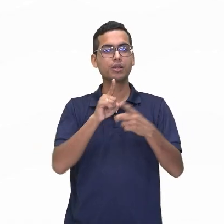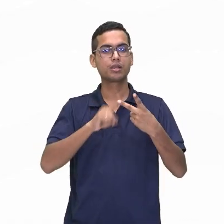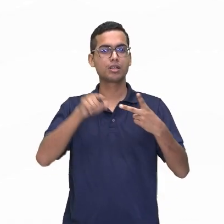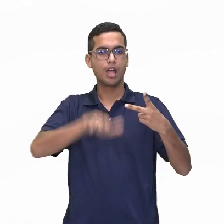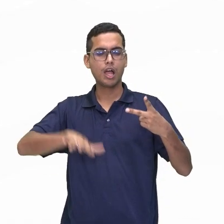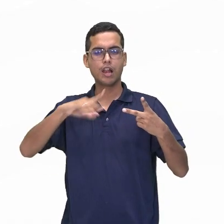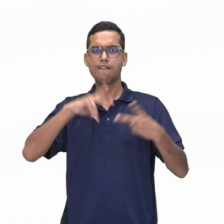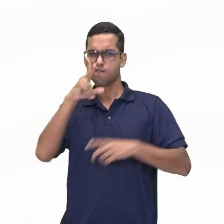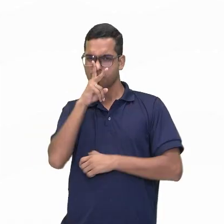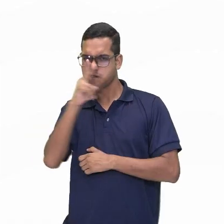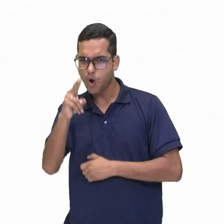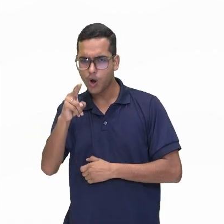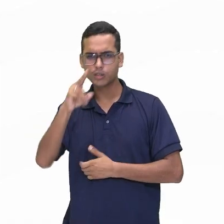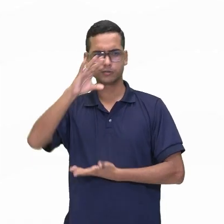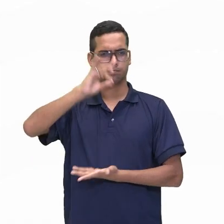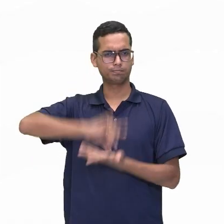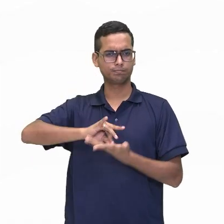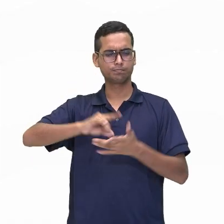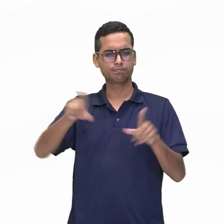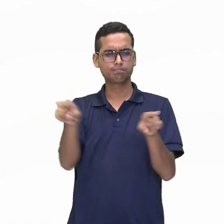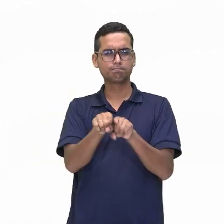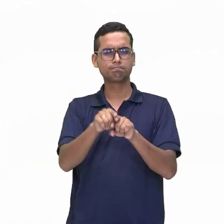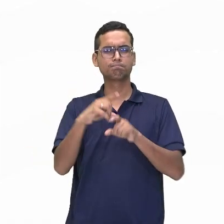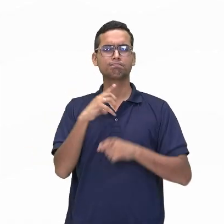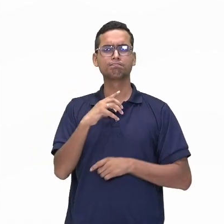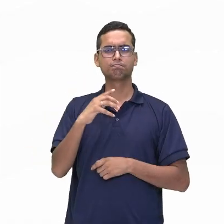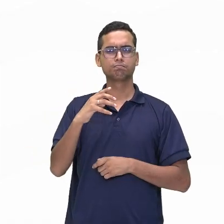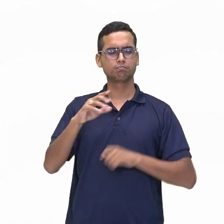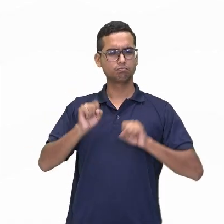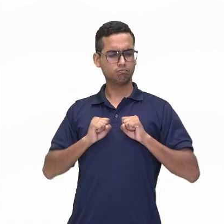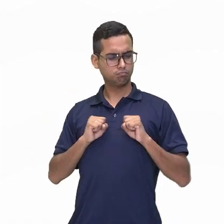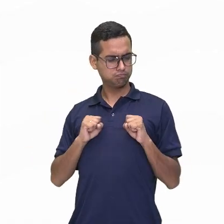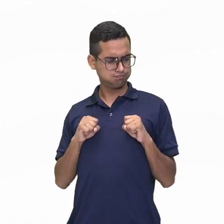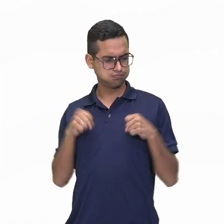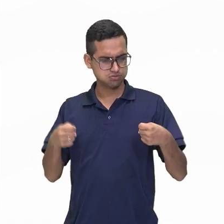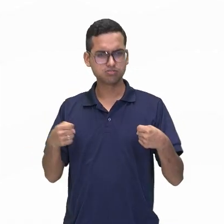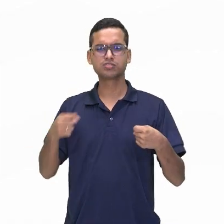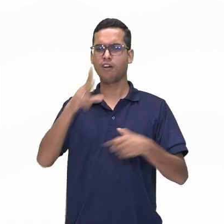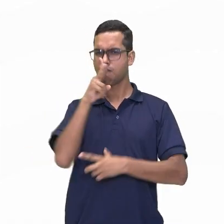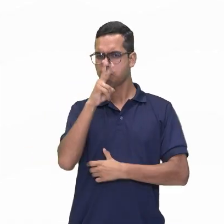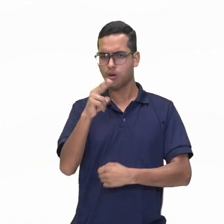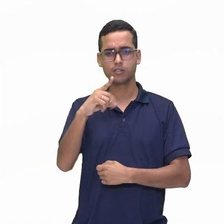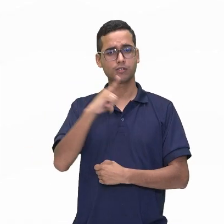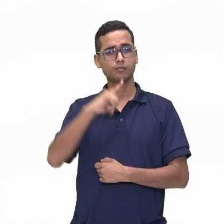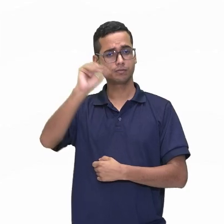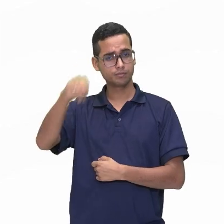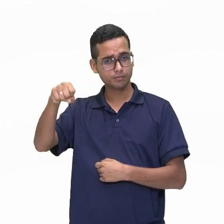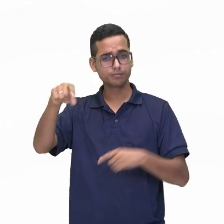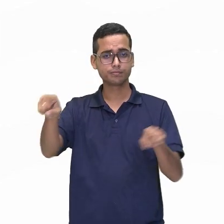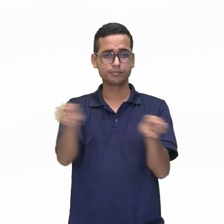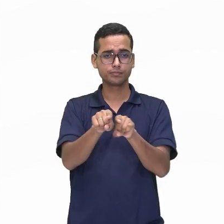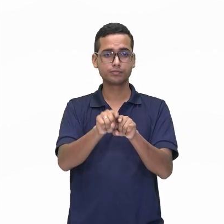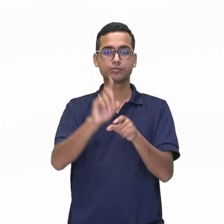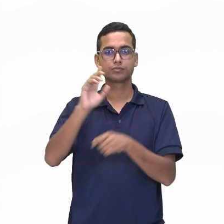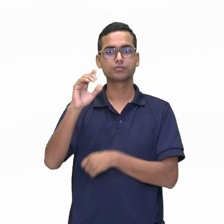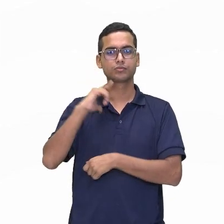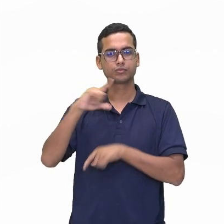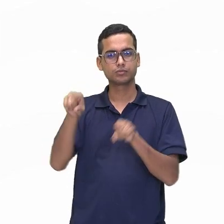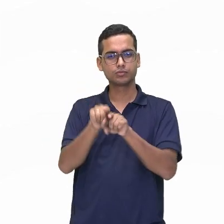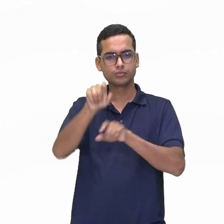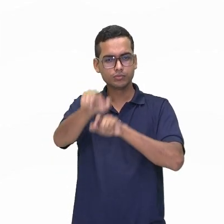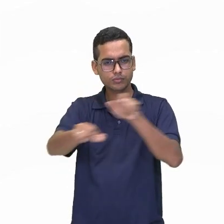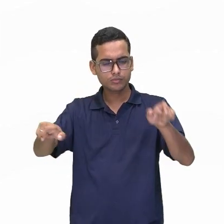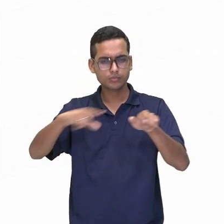A beleza feminina indígena é o que nos apresenta Gasperi na sua exposição Espíritos da Floresta. Então